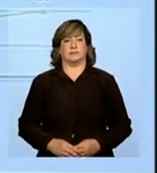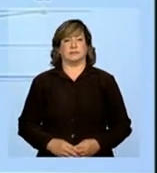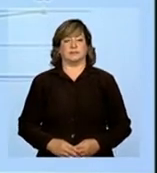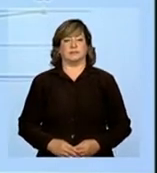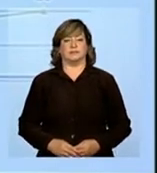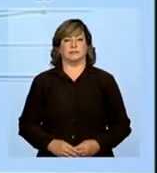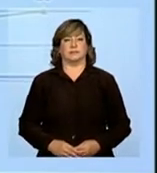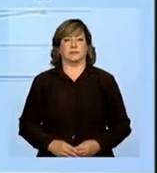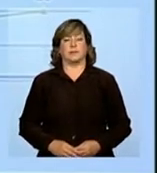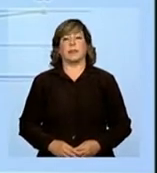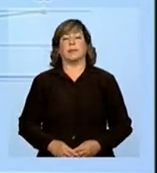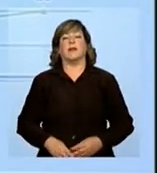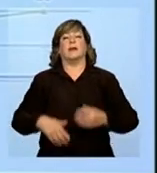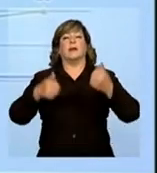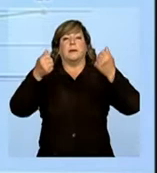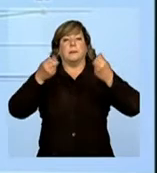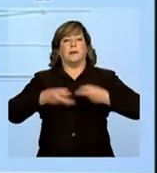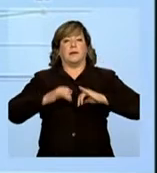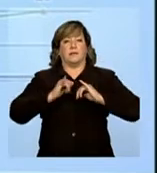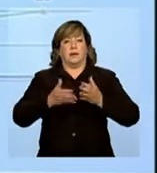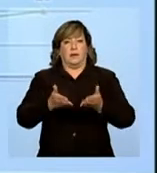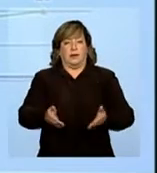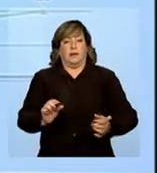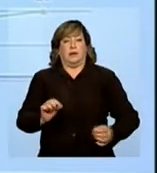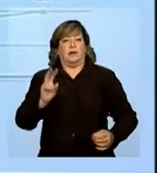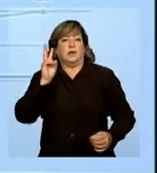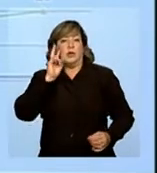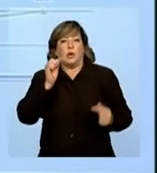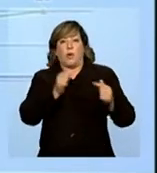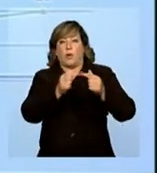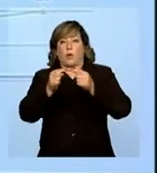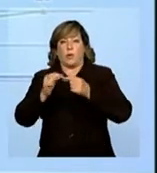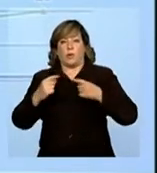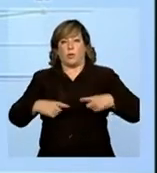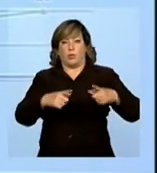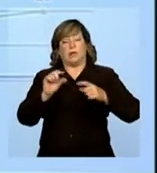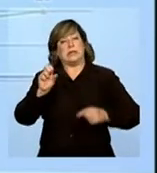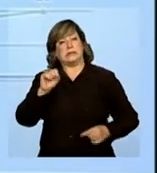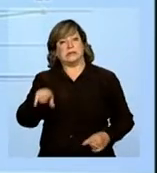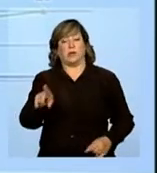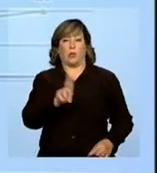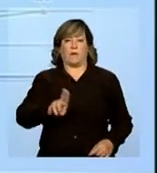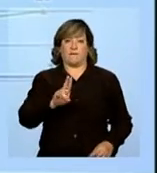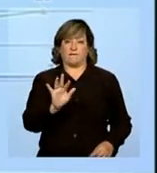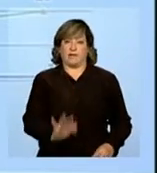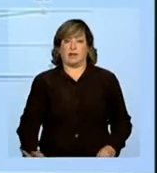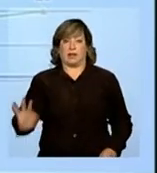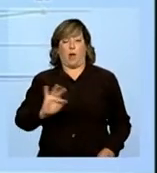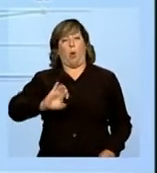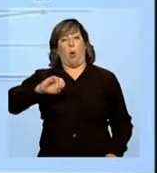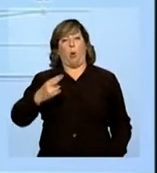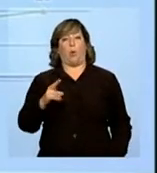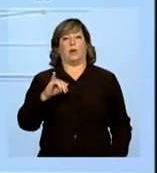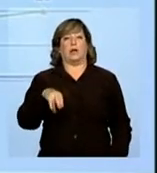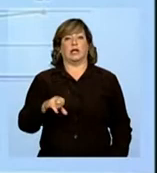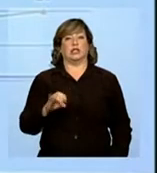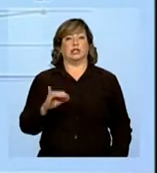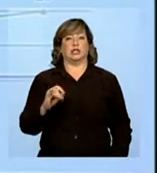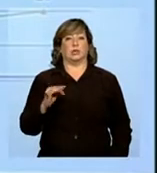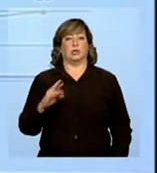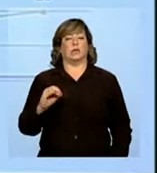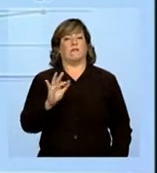o apresentando essa informação pelo pelo perfil da instituição se a Universidade Federal o Instituto Federal